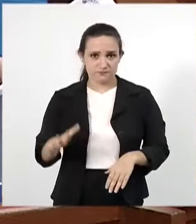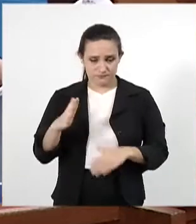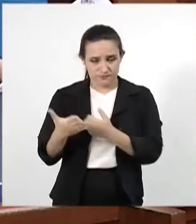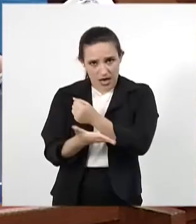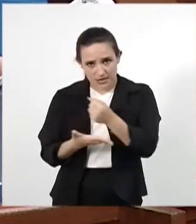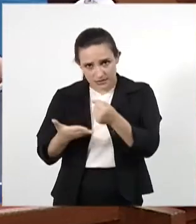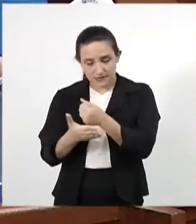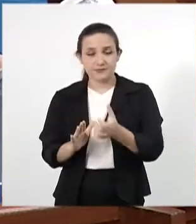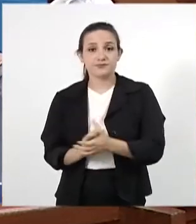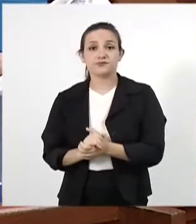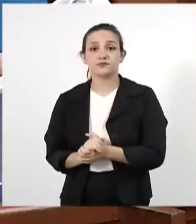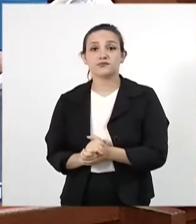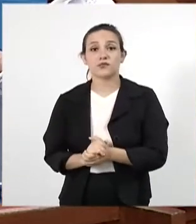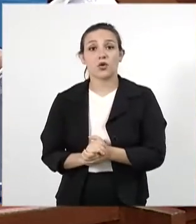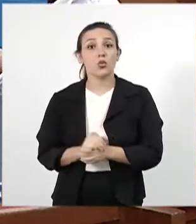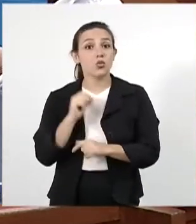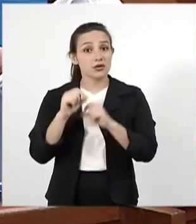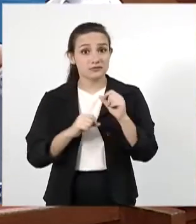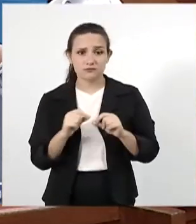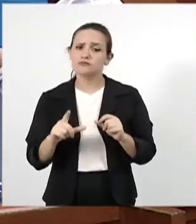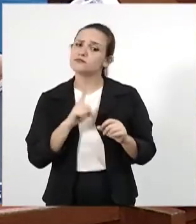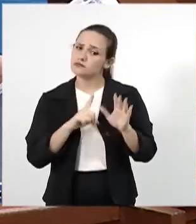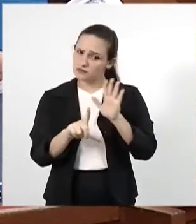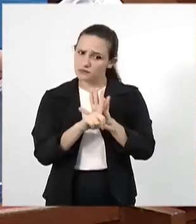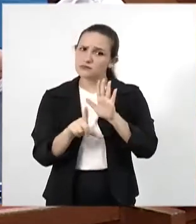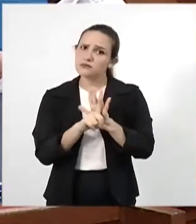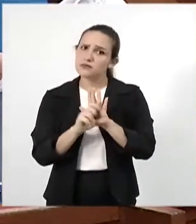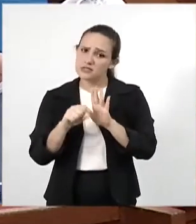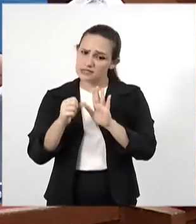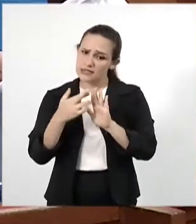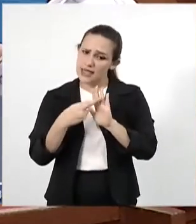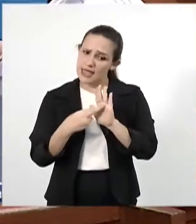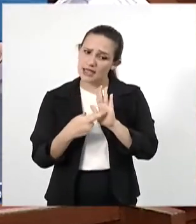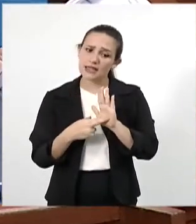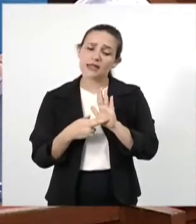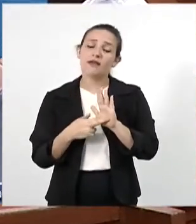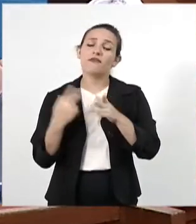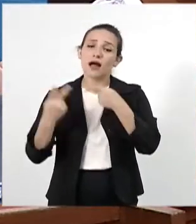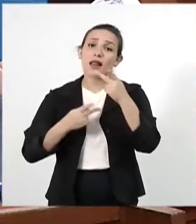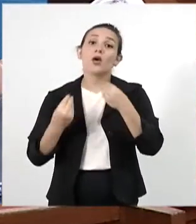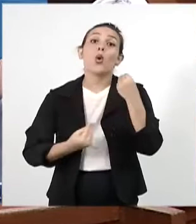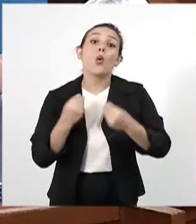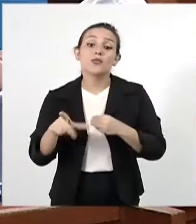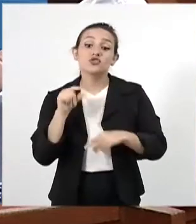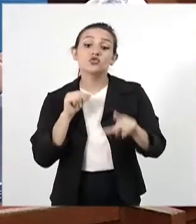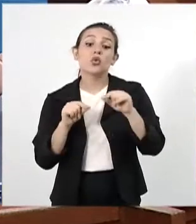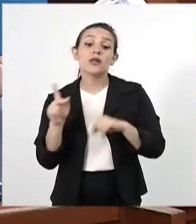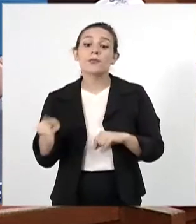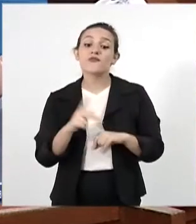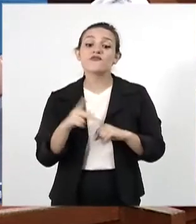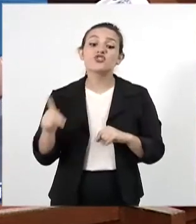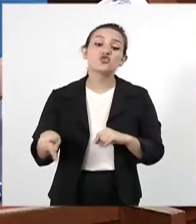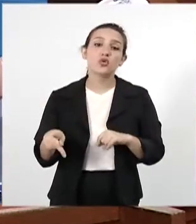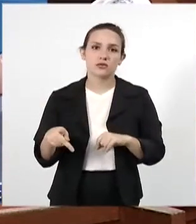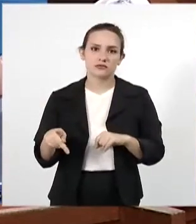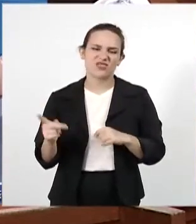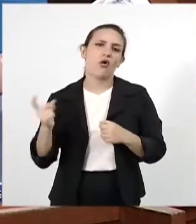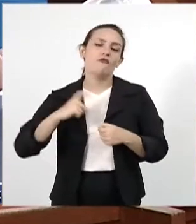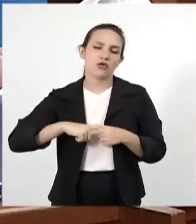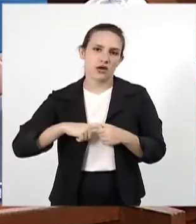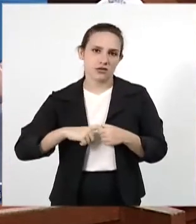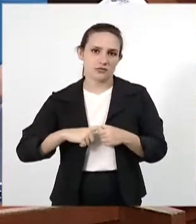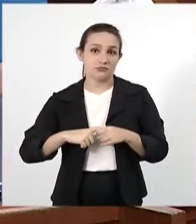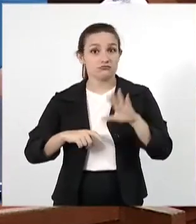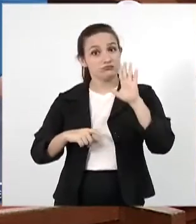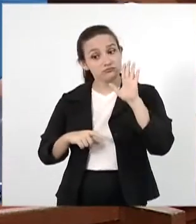constata-se que existe previsão legal para a escolha de professores temporários mediante análise